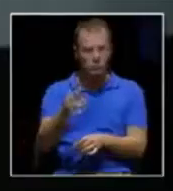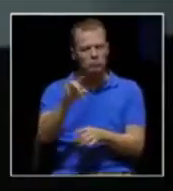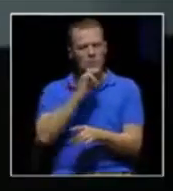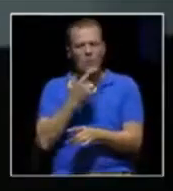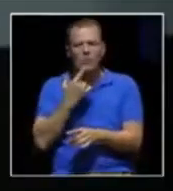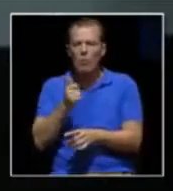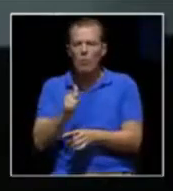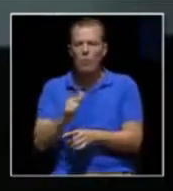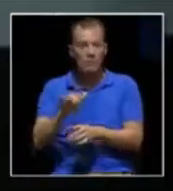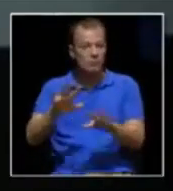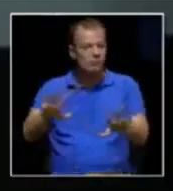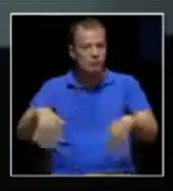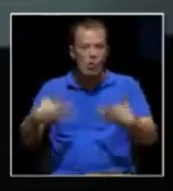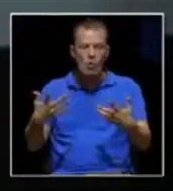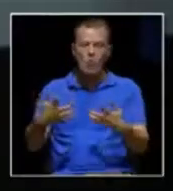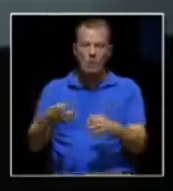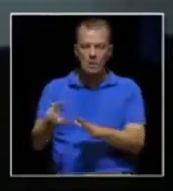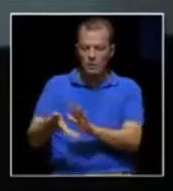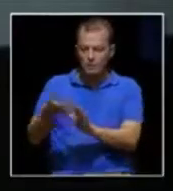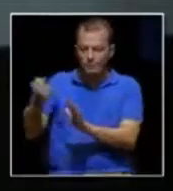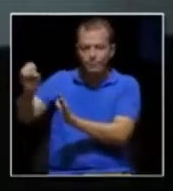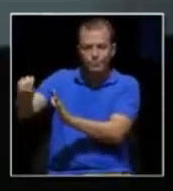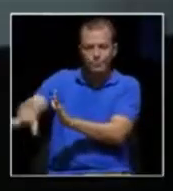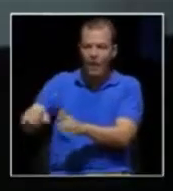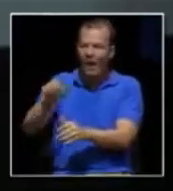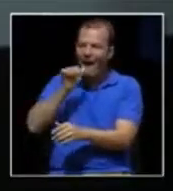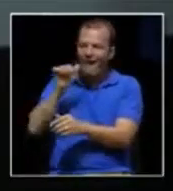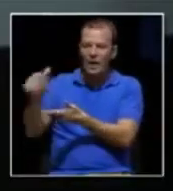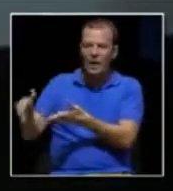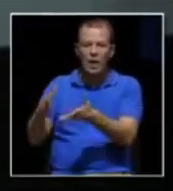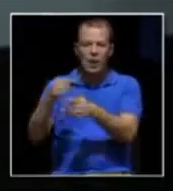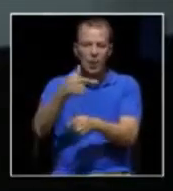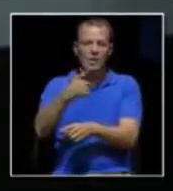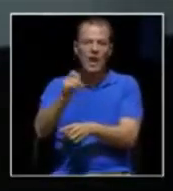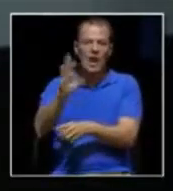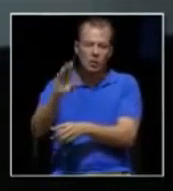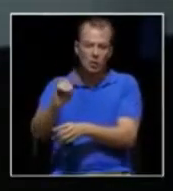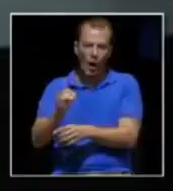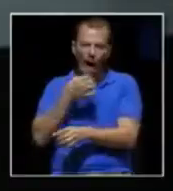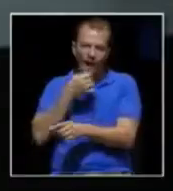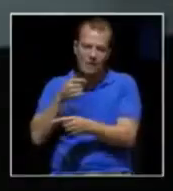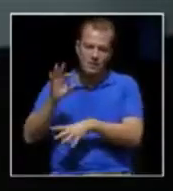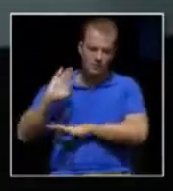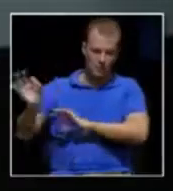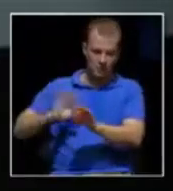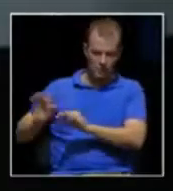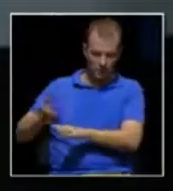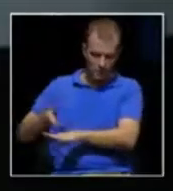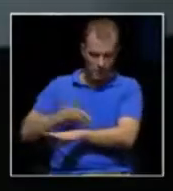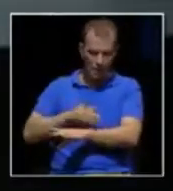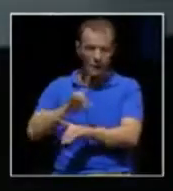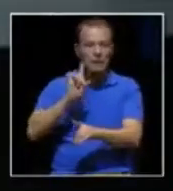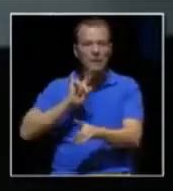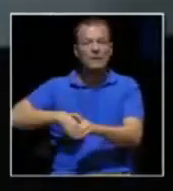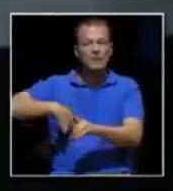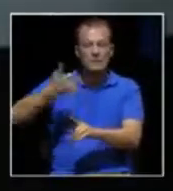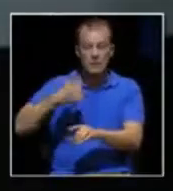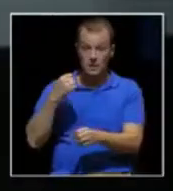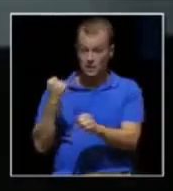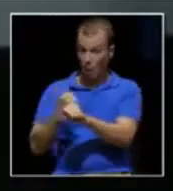em circunstância alguma, ser despejadas no Rio Tejo sem qualquer tratamento. É igualmente importante saber se a